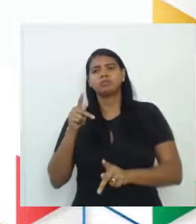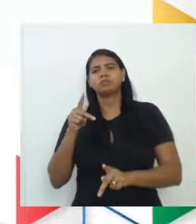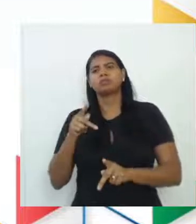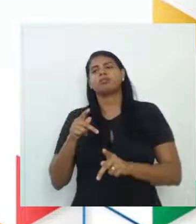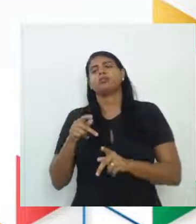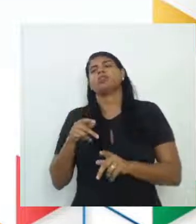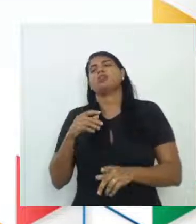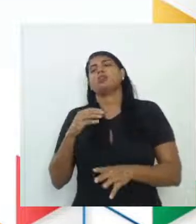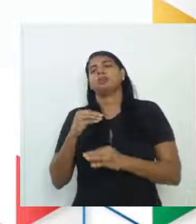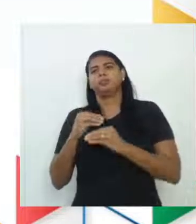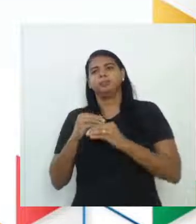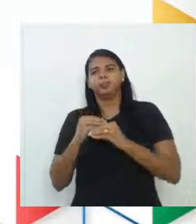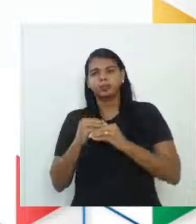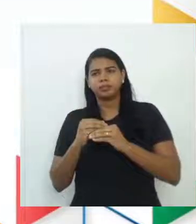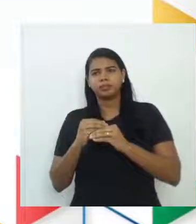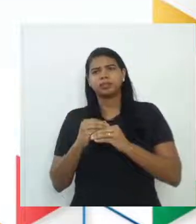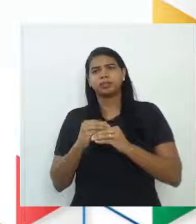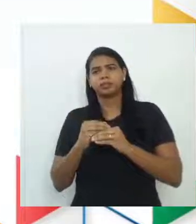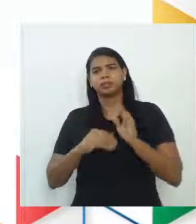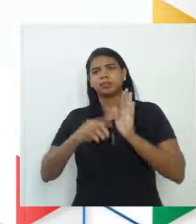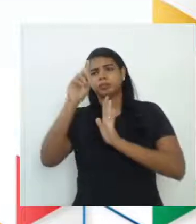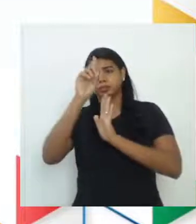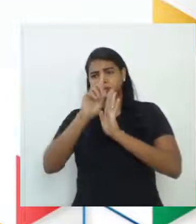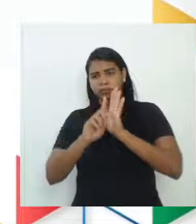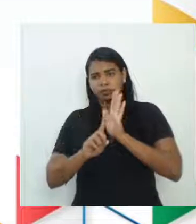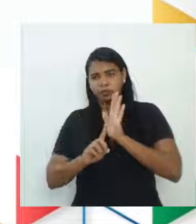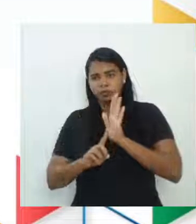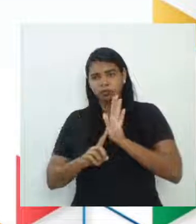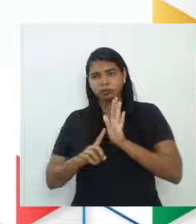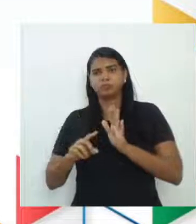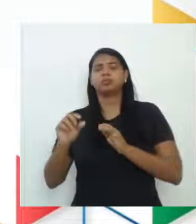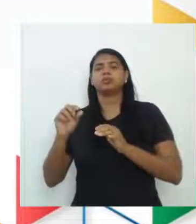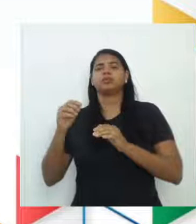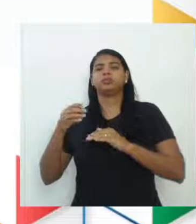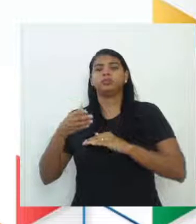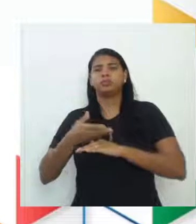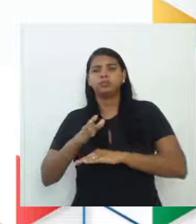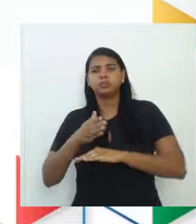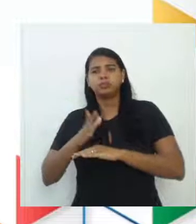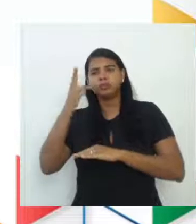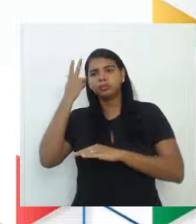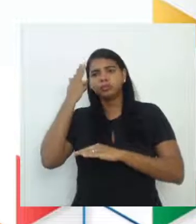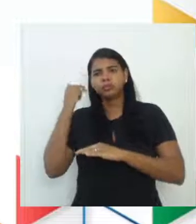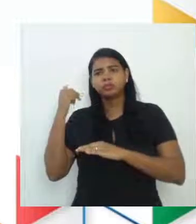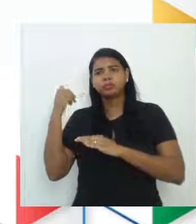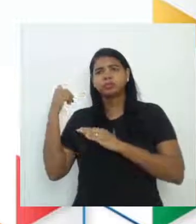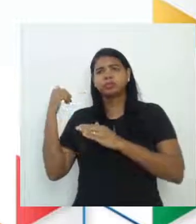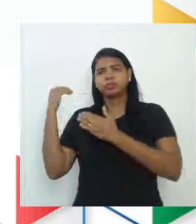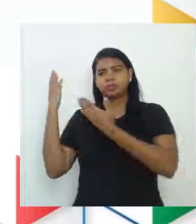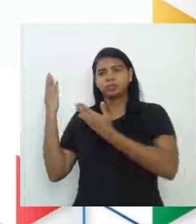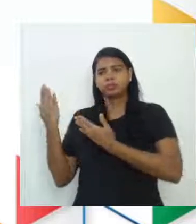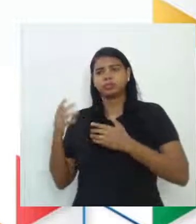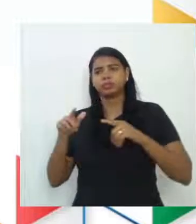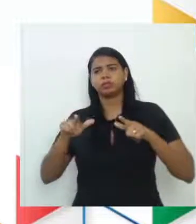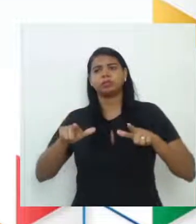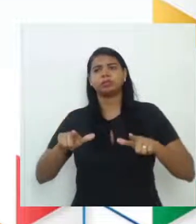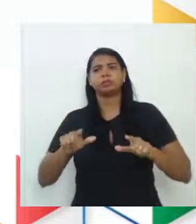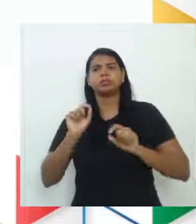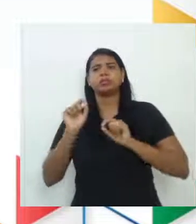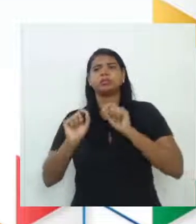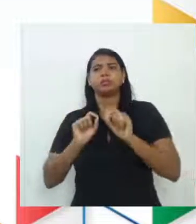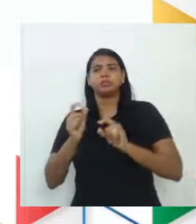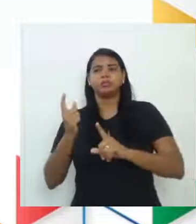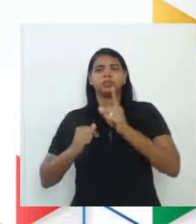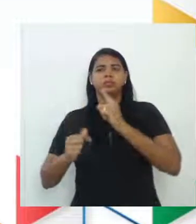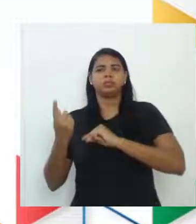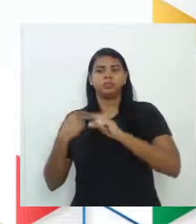né, como detentor de direitos e deveres perante essa mesma entidade num determinado território em que este